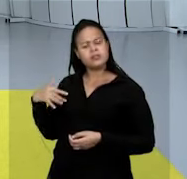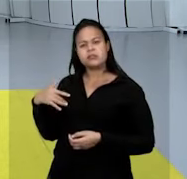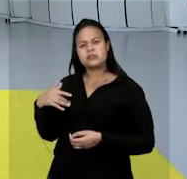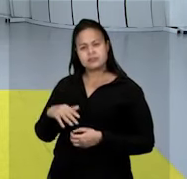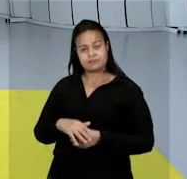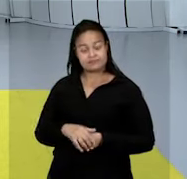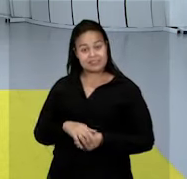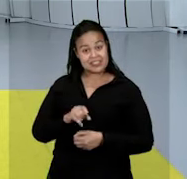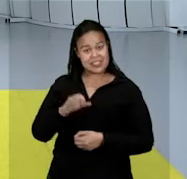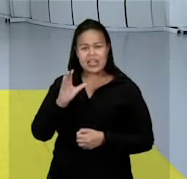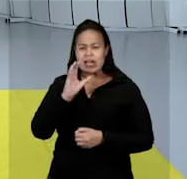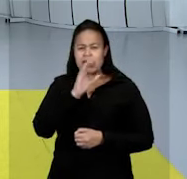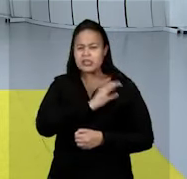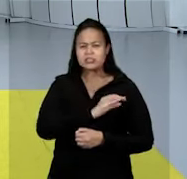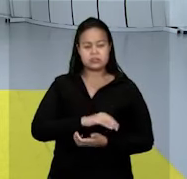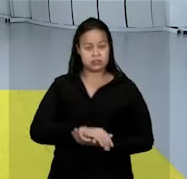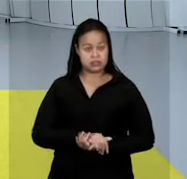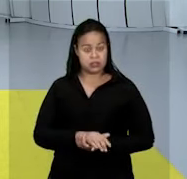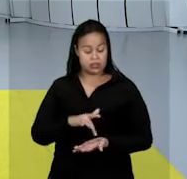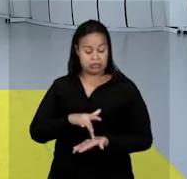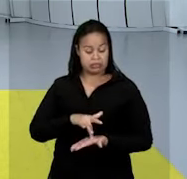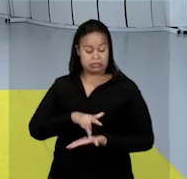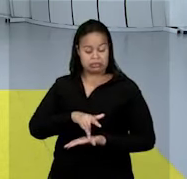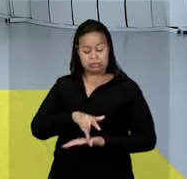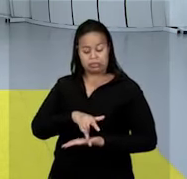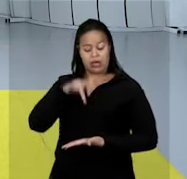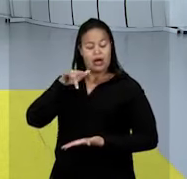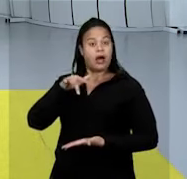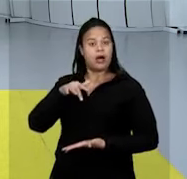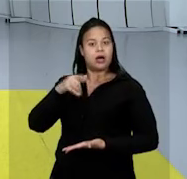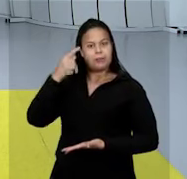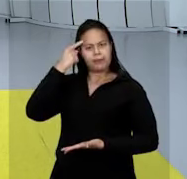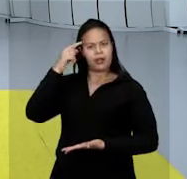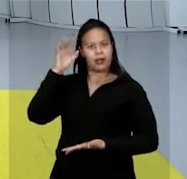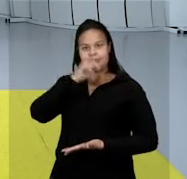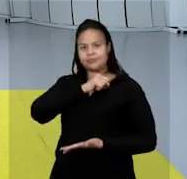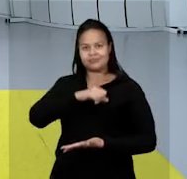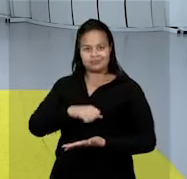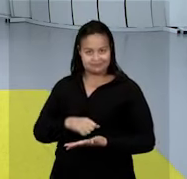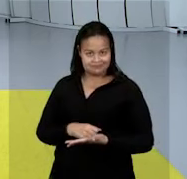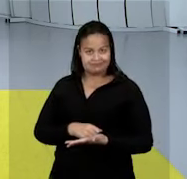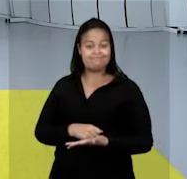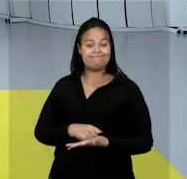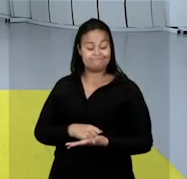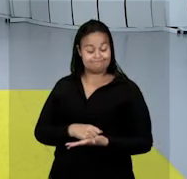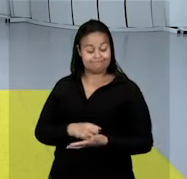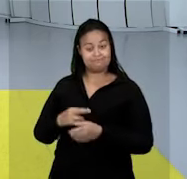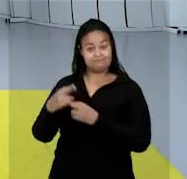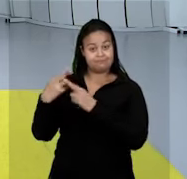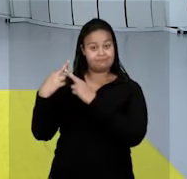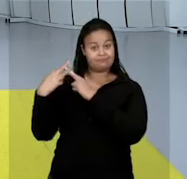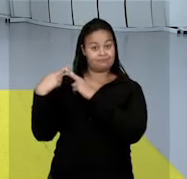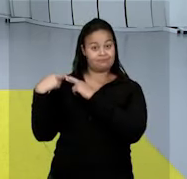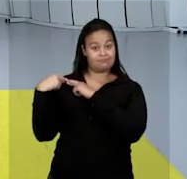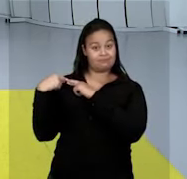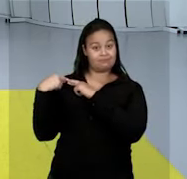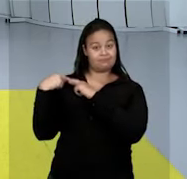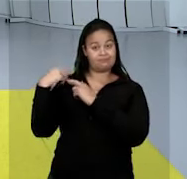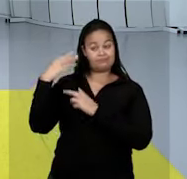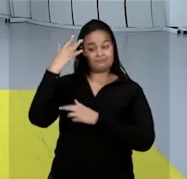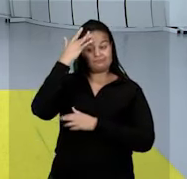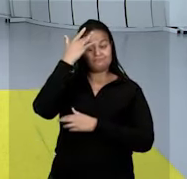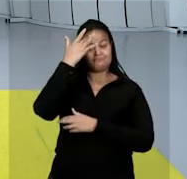seu retirar a mão é um ato quase que involuntário e ele é responsável pelo comando da